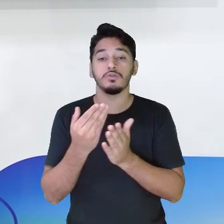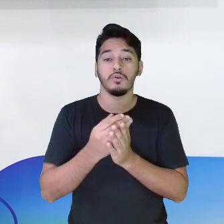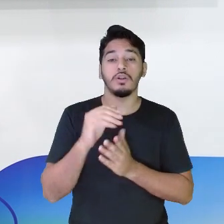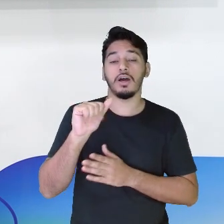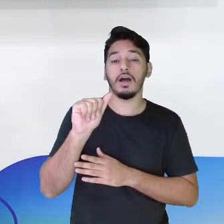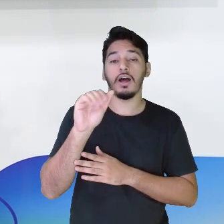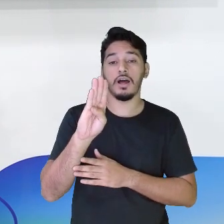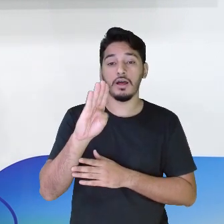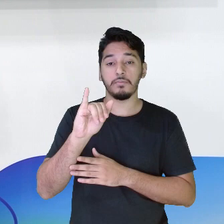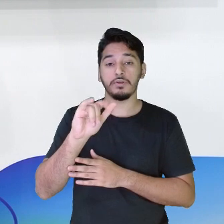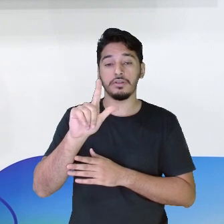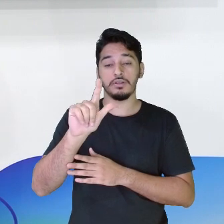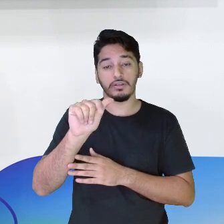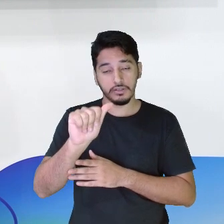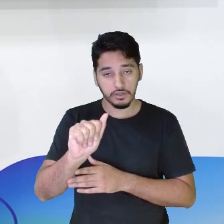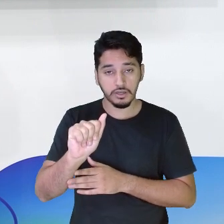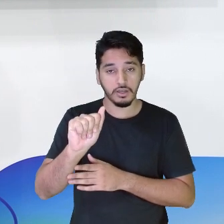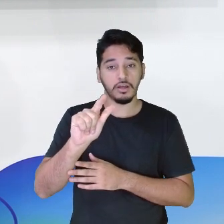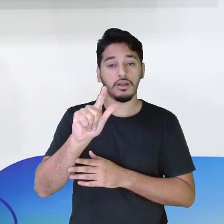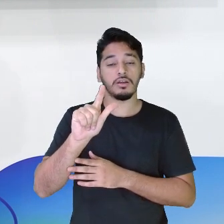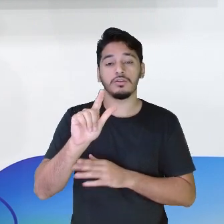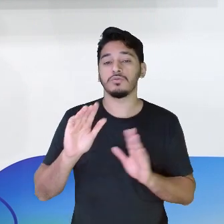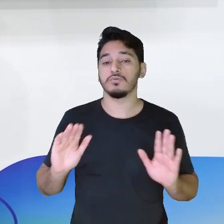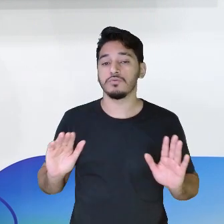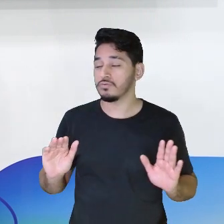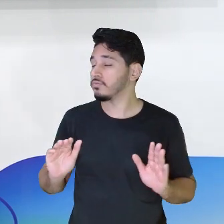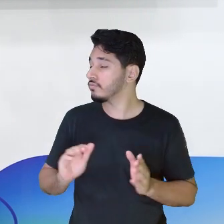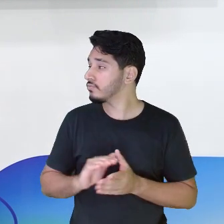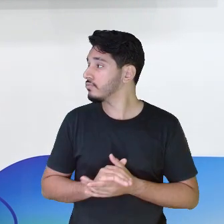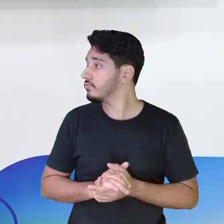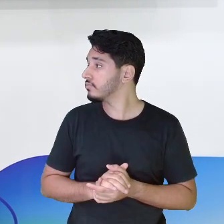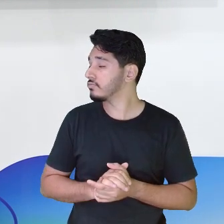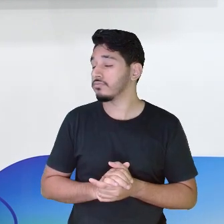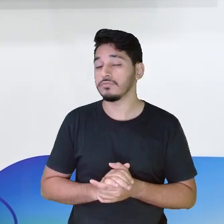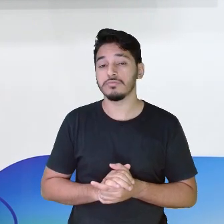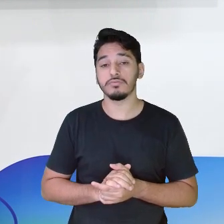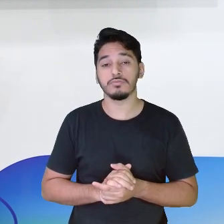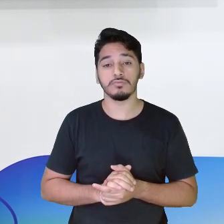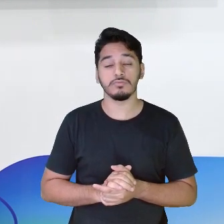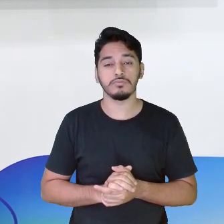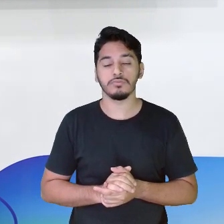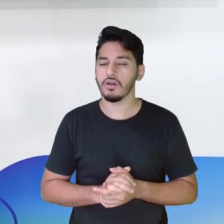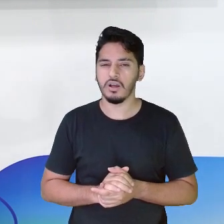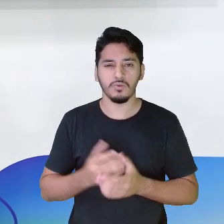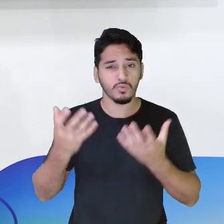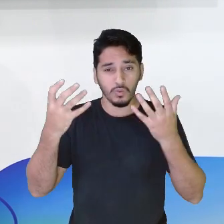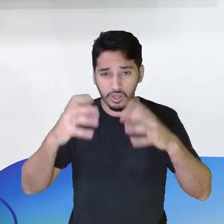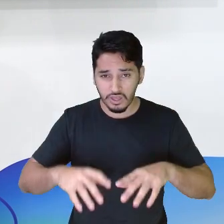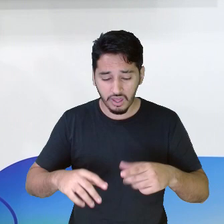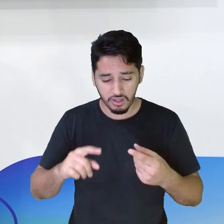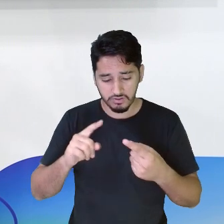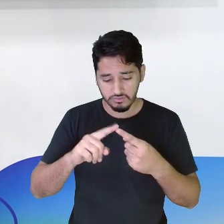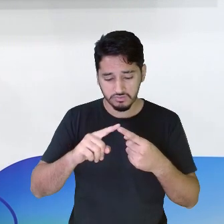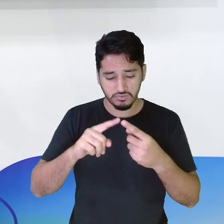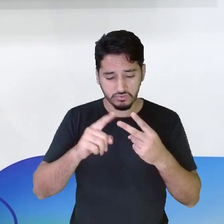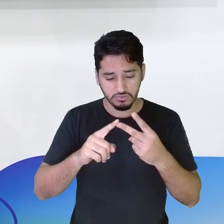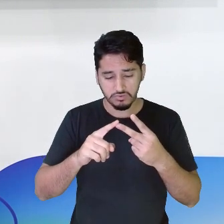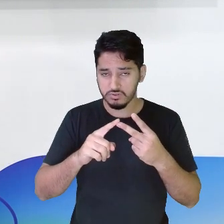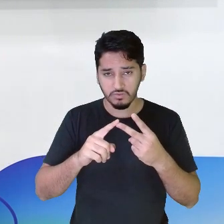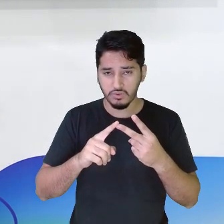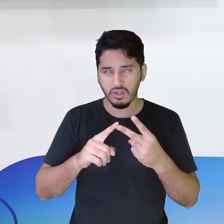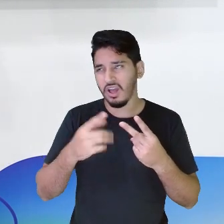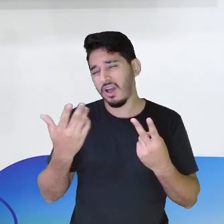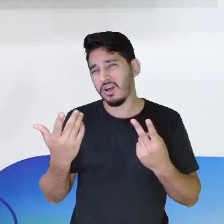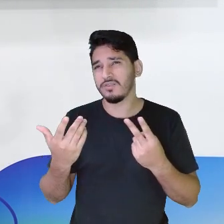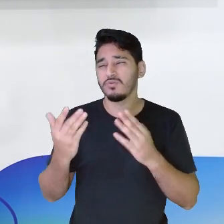as reprises acontecem às 18 horas. Ah, não quer assistir pela TV, está na